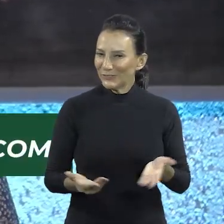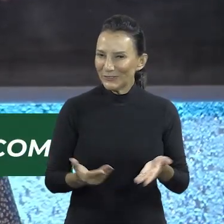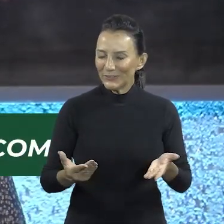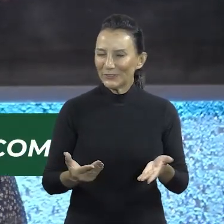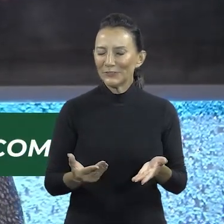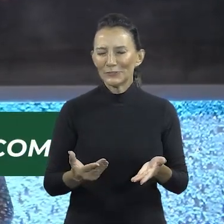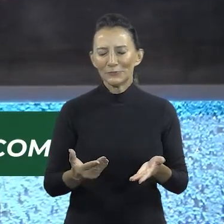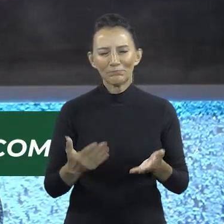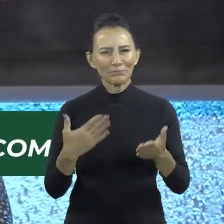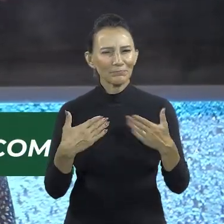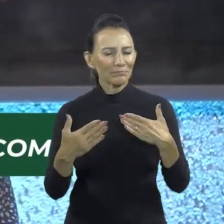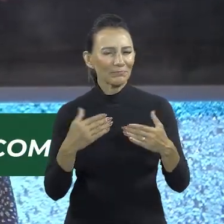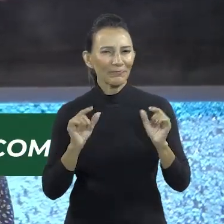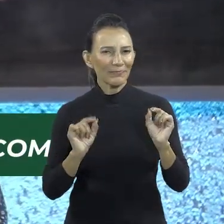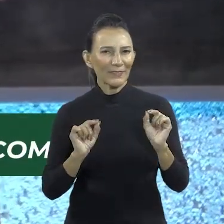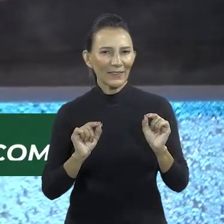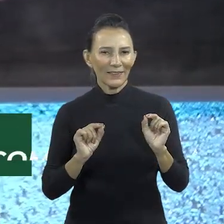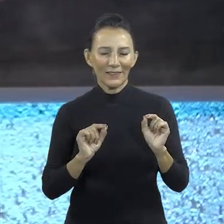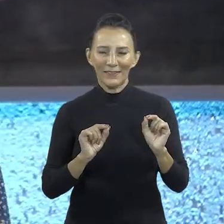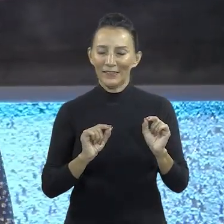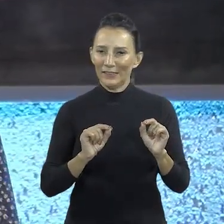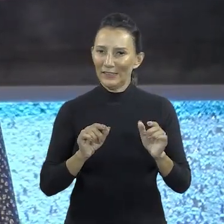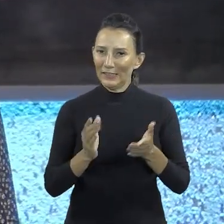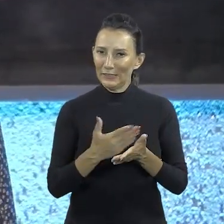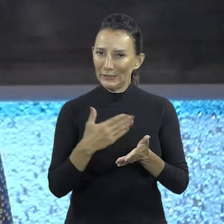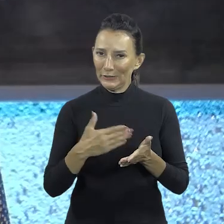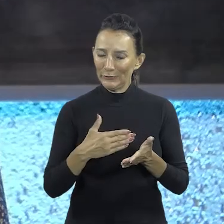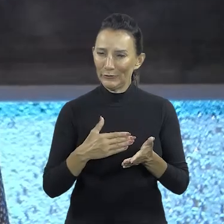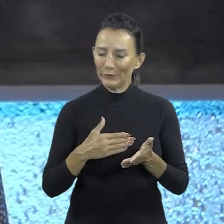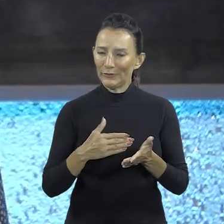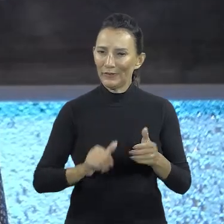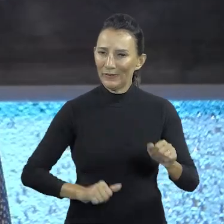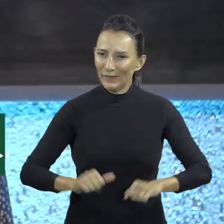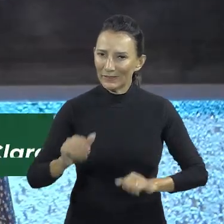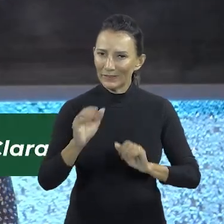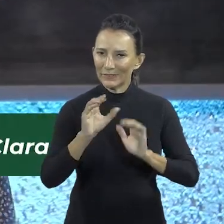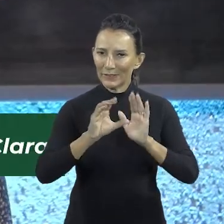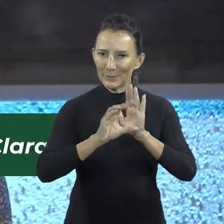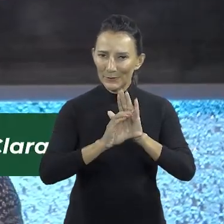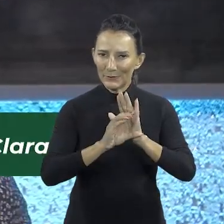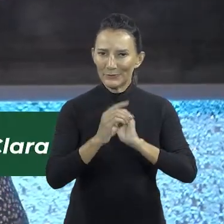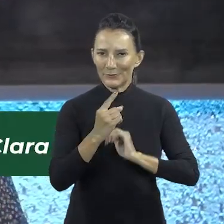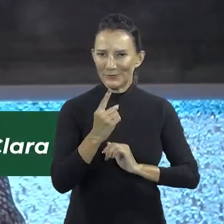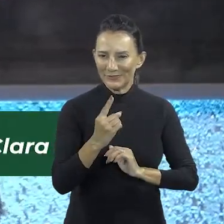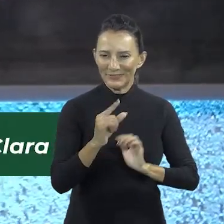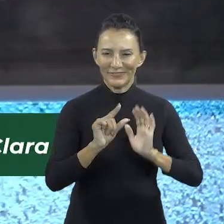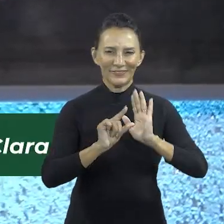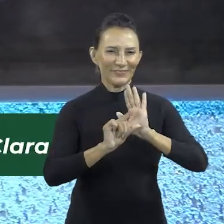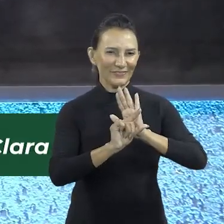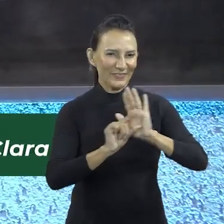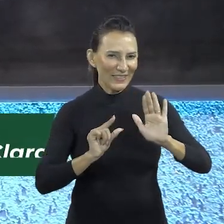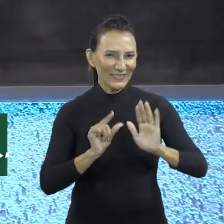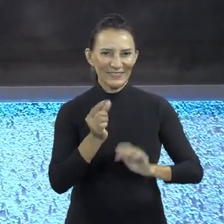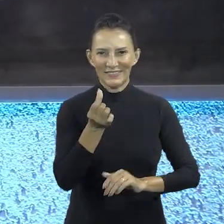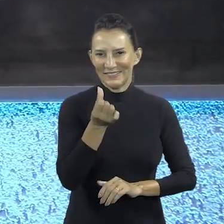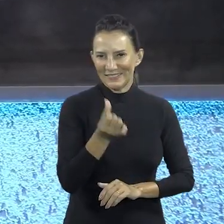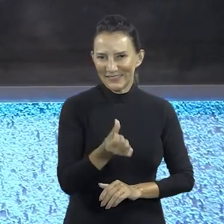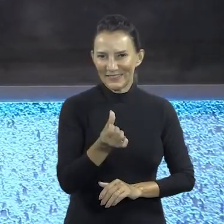gostaria de falar com vocês em Atos capítulo 1, verso 6. Atos 1,